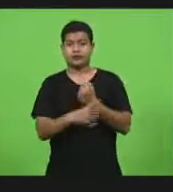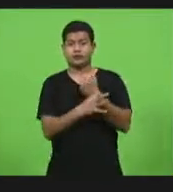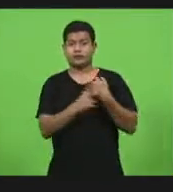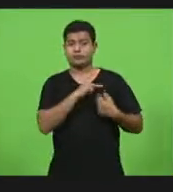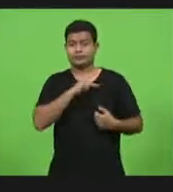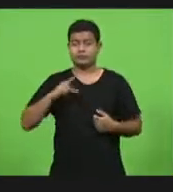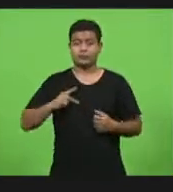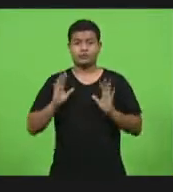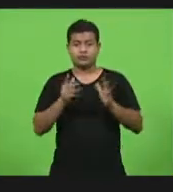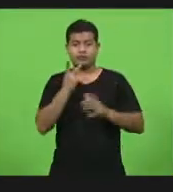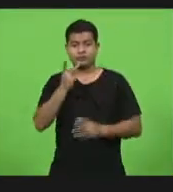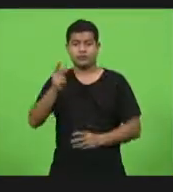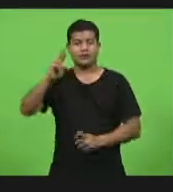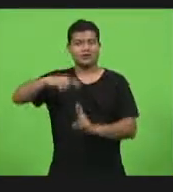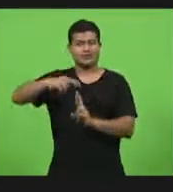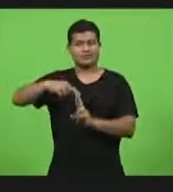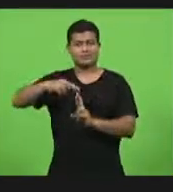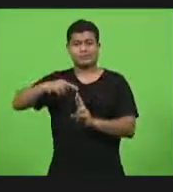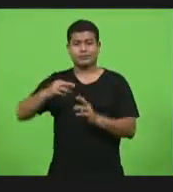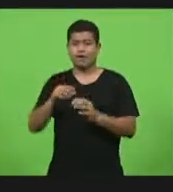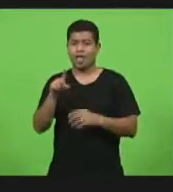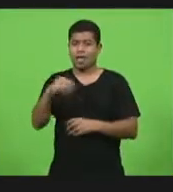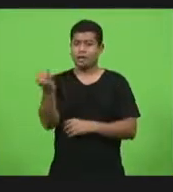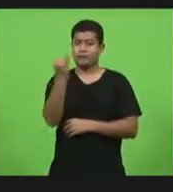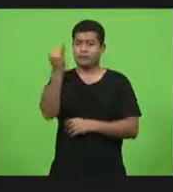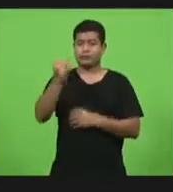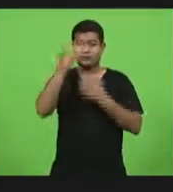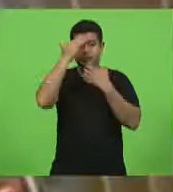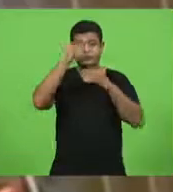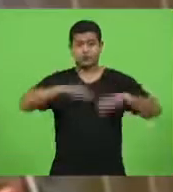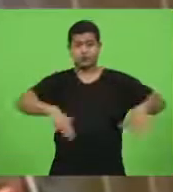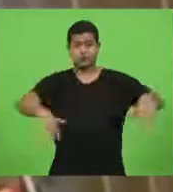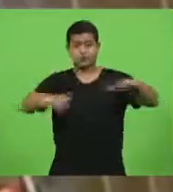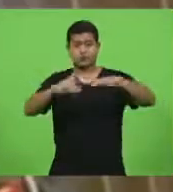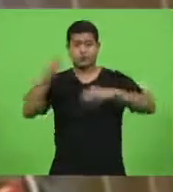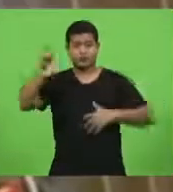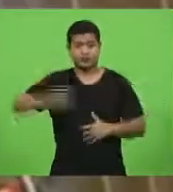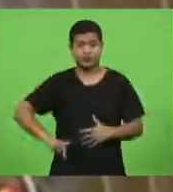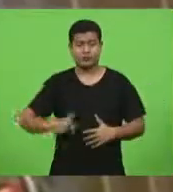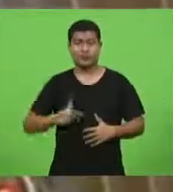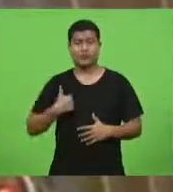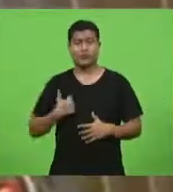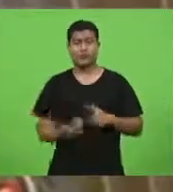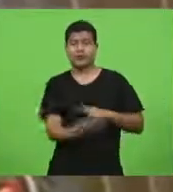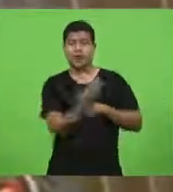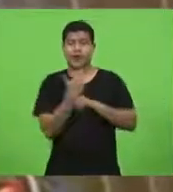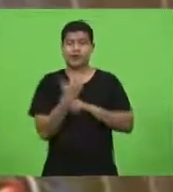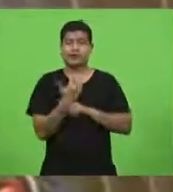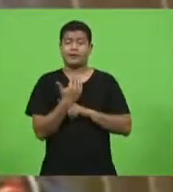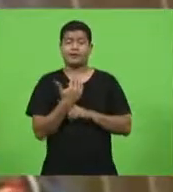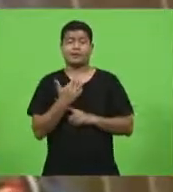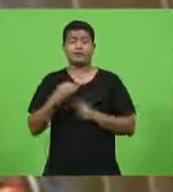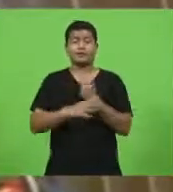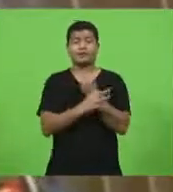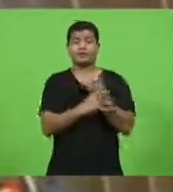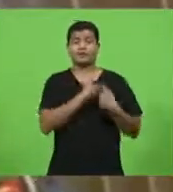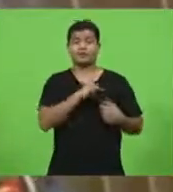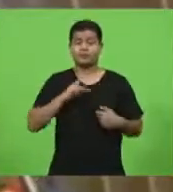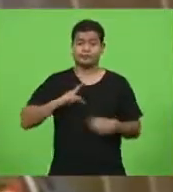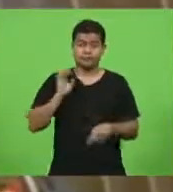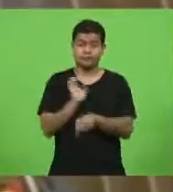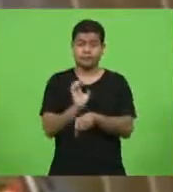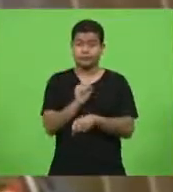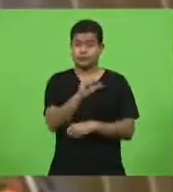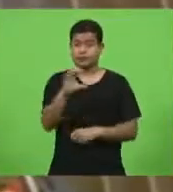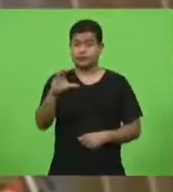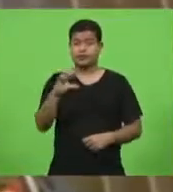muito importantes, e agradeço a todos os senhores e senhoras por essa cooperação, por ajudar a segurança pública do Estado de Santa Catarina,